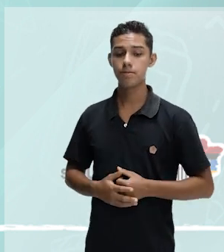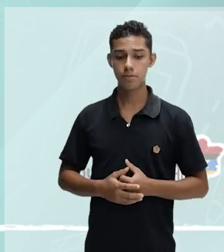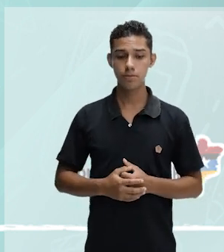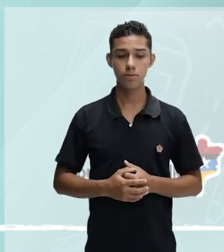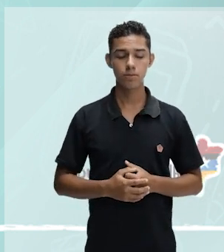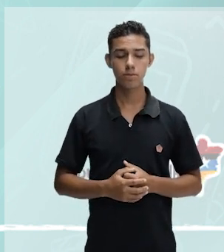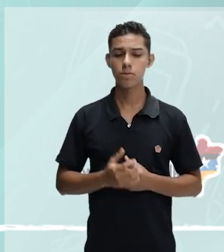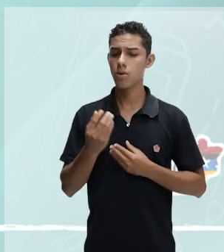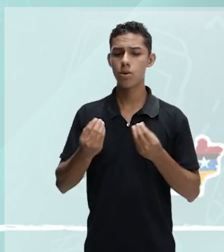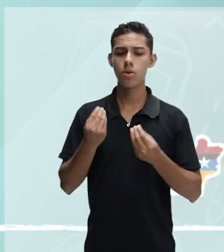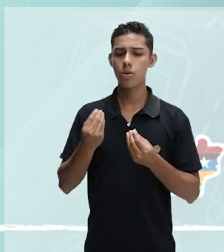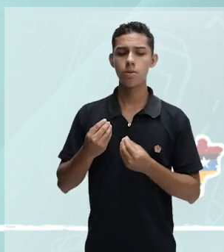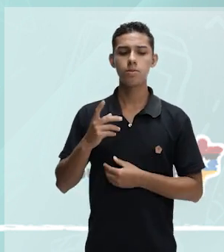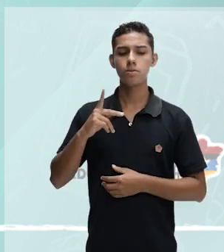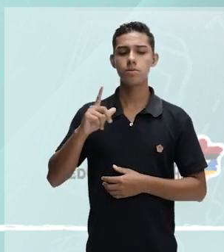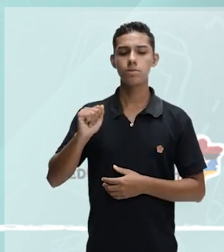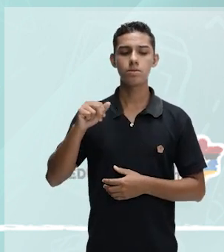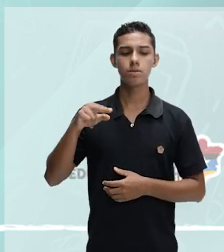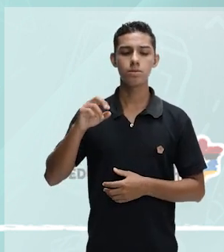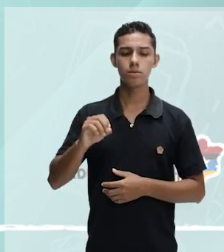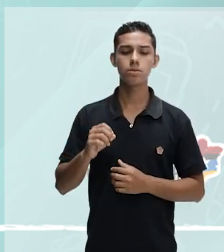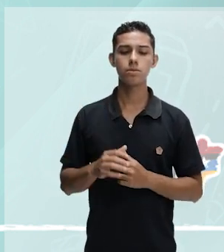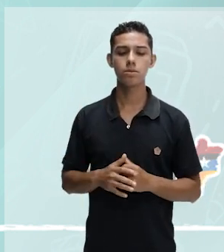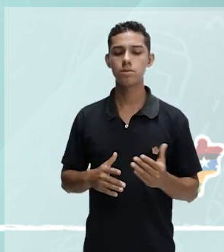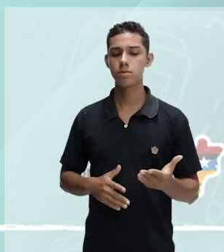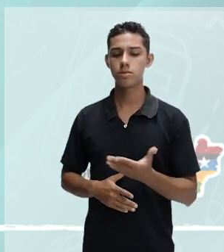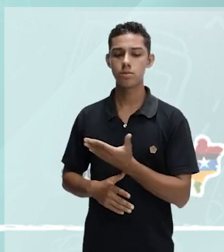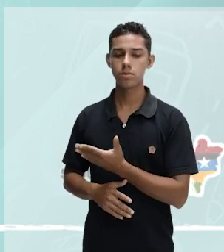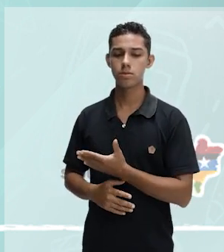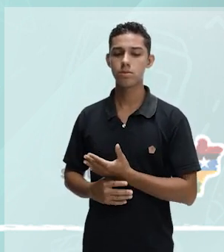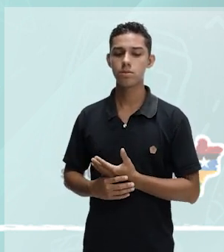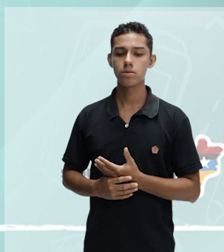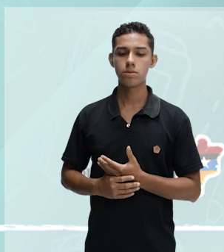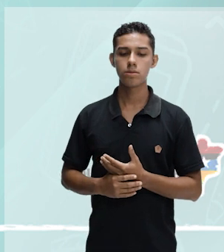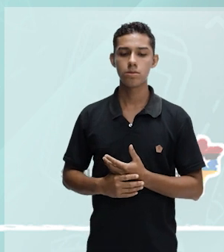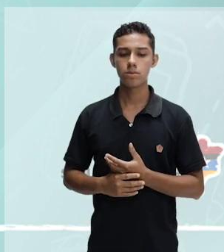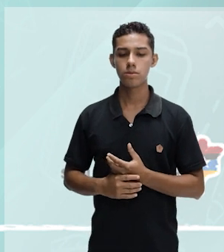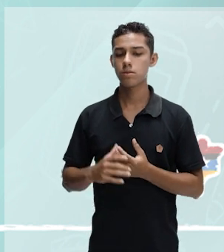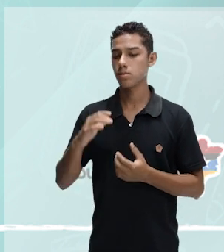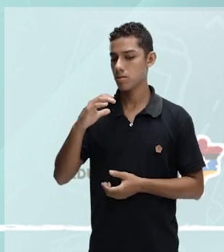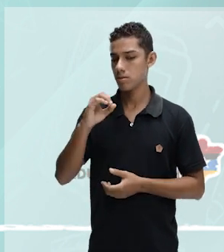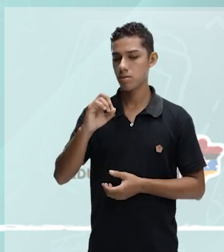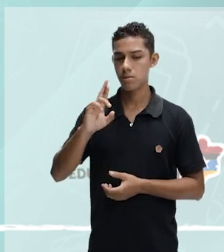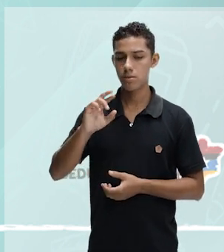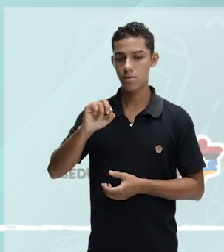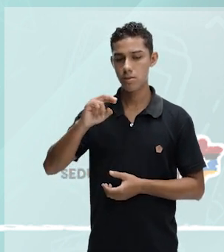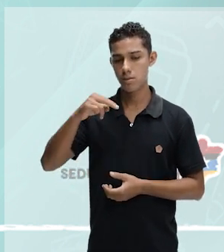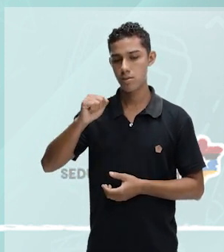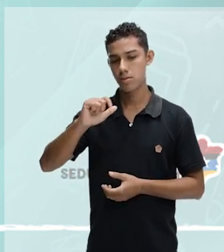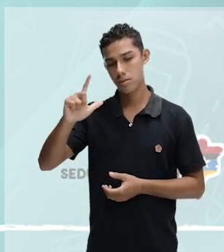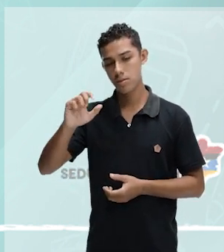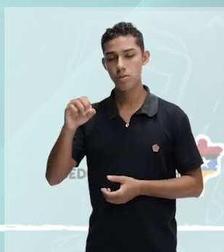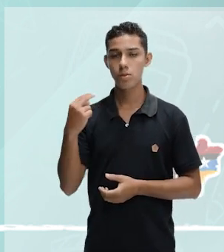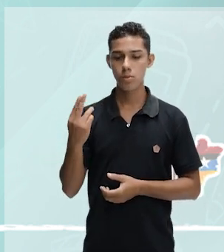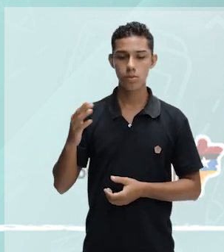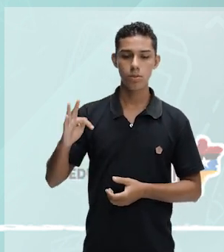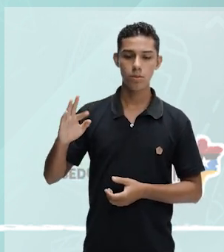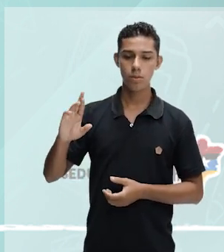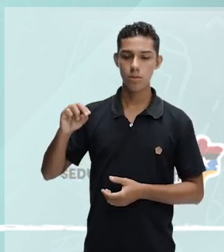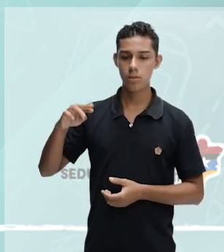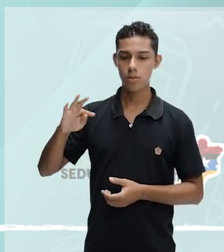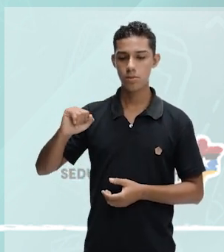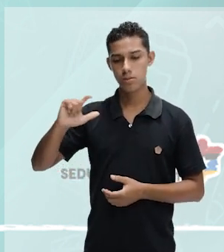vai perfurar qual plano? Qual plano? O plano coronal, que vai dividir em anterior